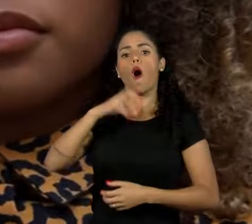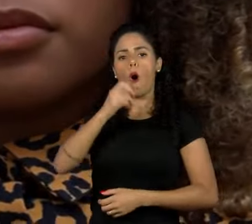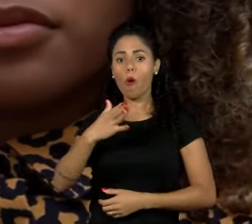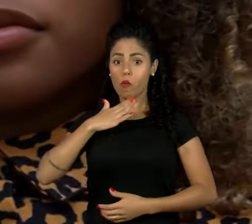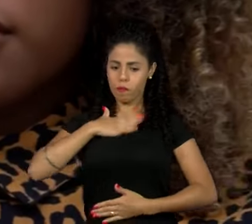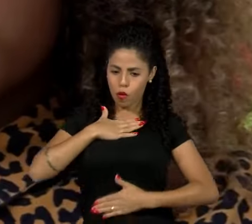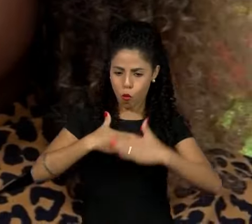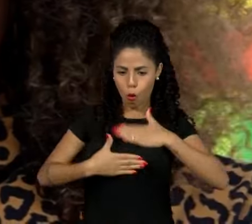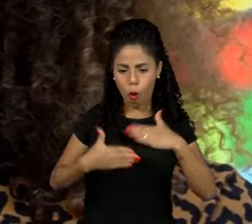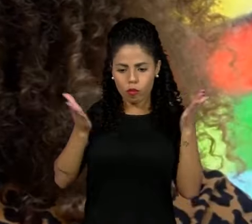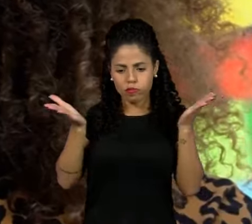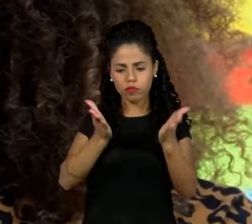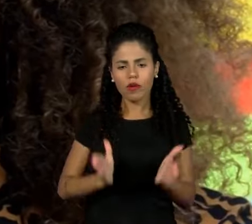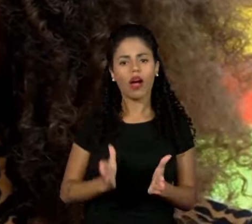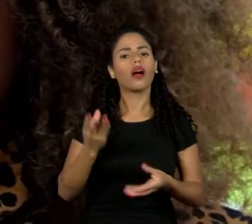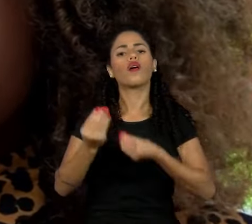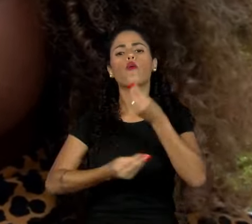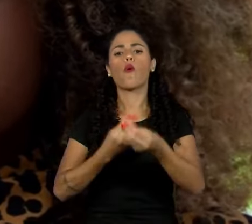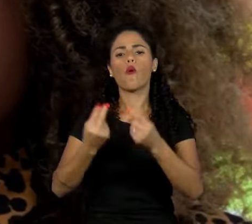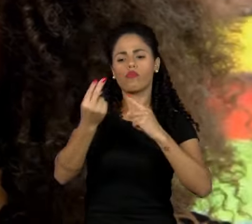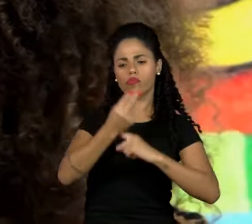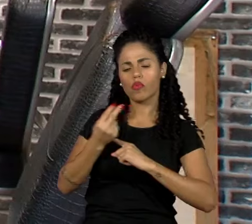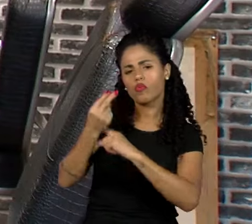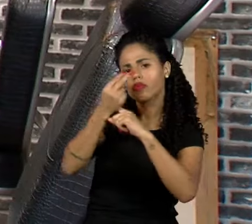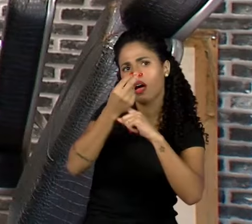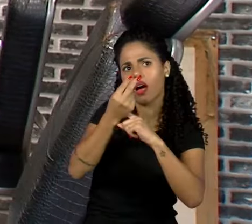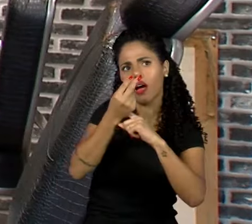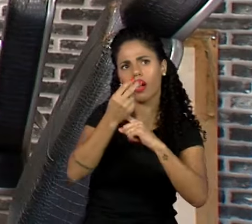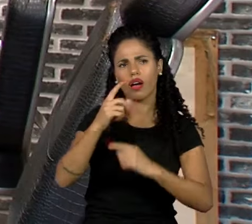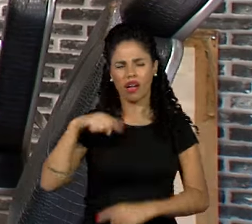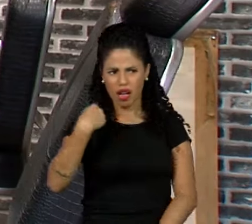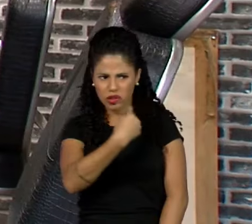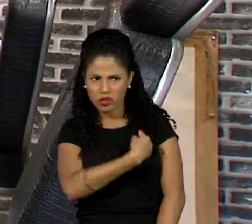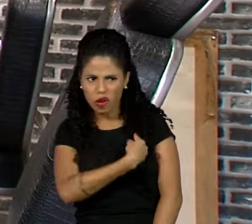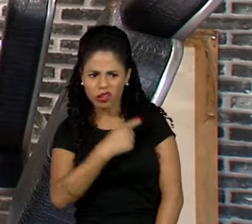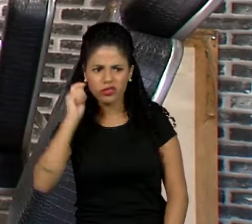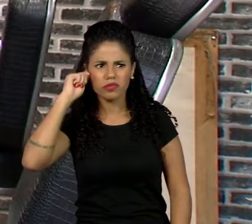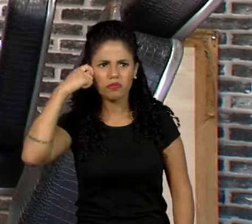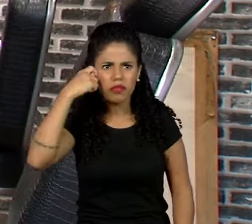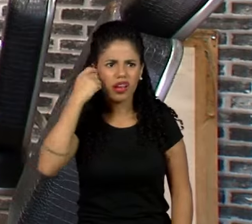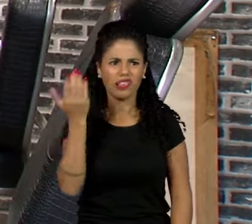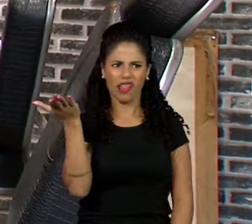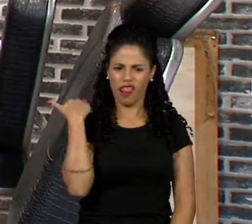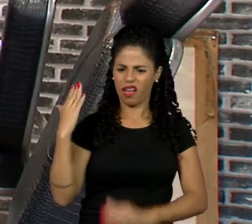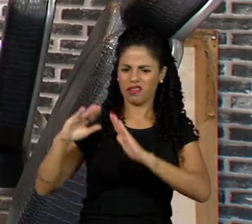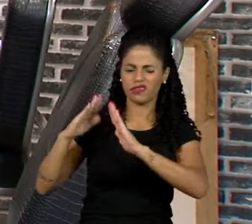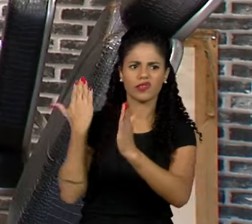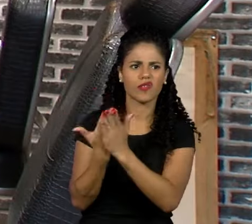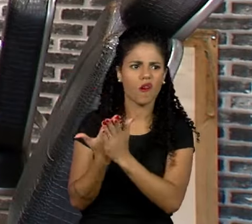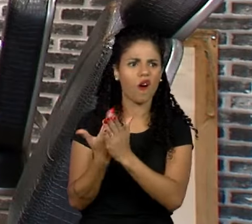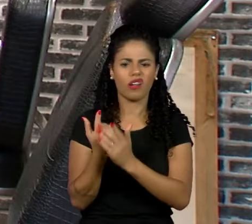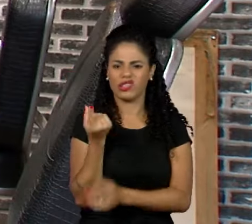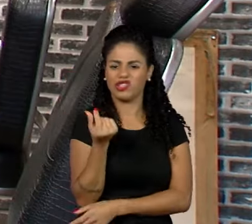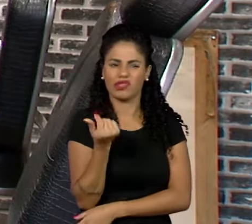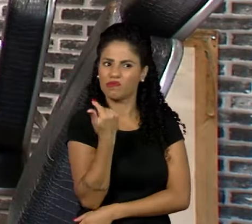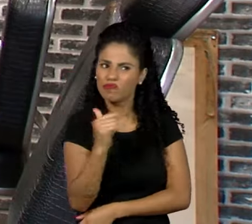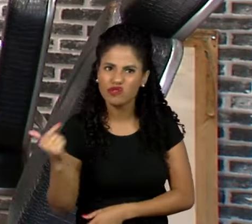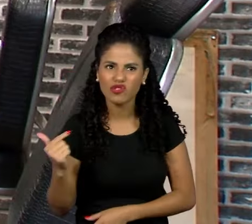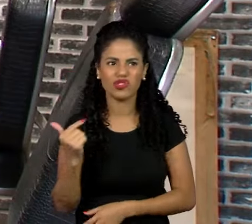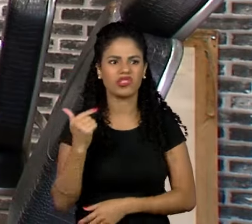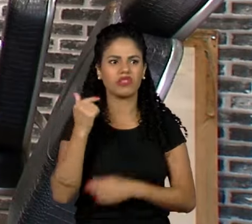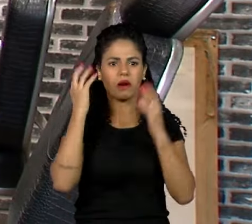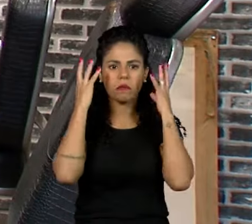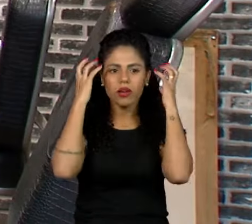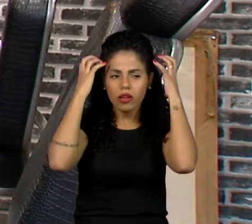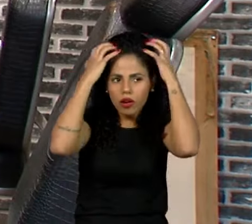ou sobre como cuidar da minha pele. Ainda mais nós pretos, quando nós era preta, época de escola, não tinha muita condição, o cabelo era